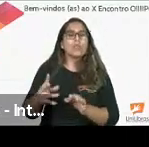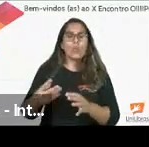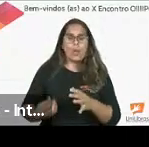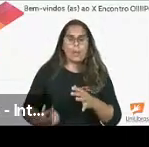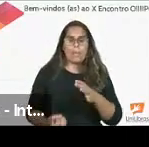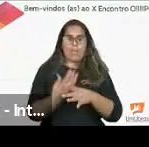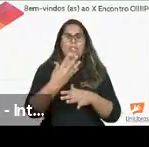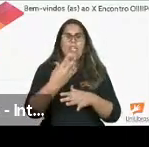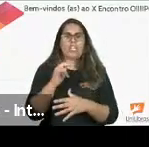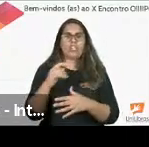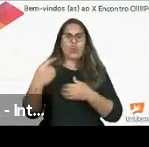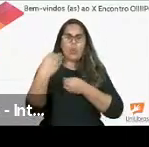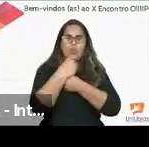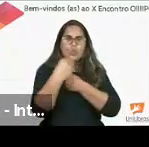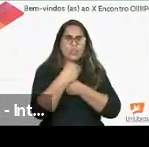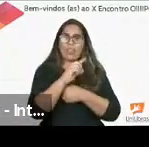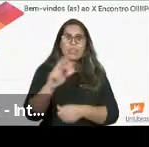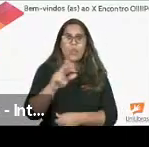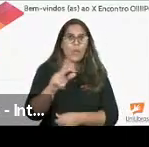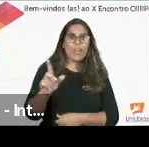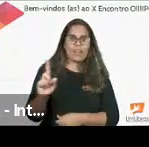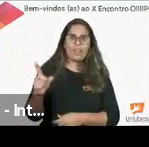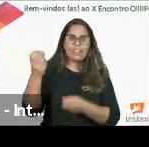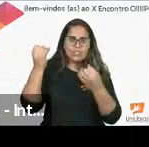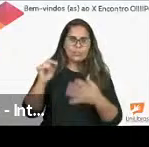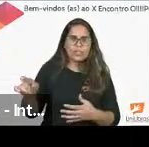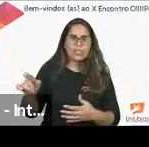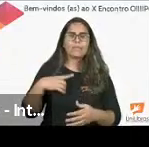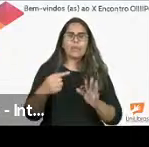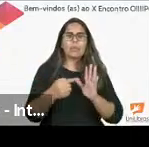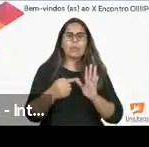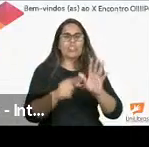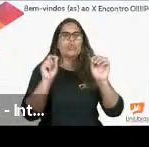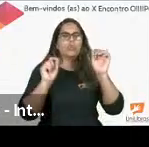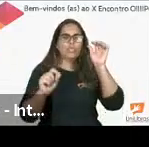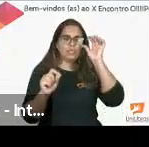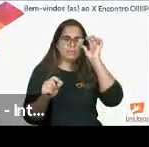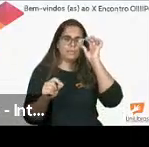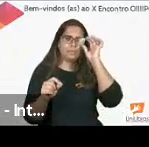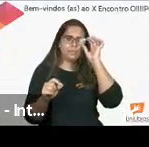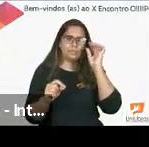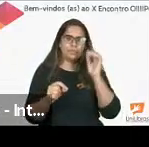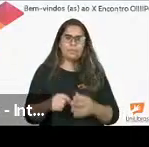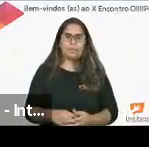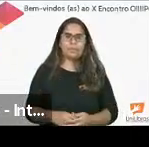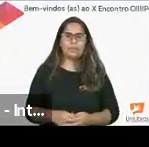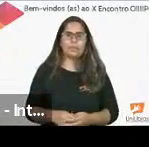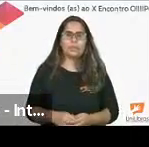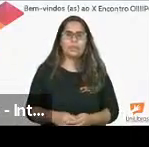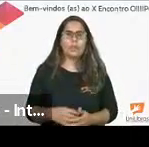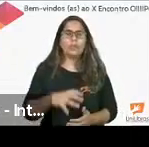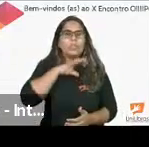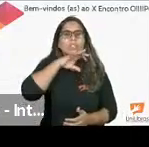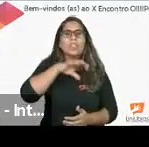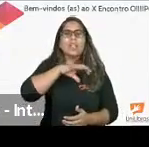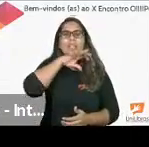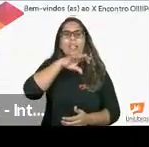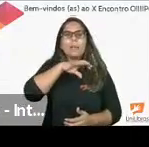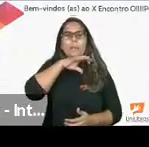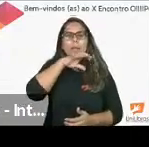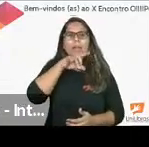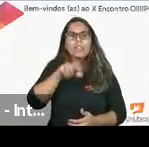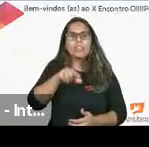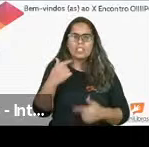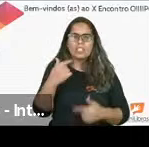dos anticorpos. Na verdade, ele tinha mostrado que os animais, ele trabalhou inicialmente